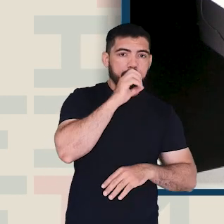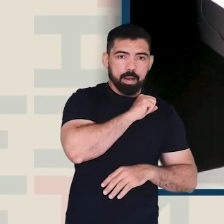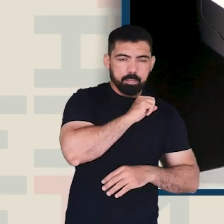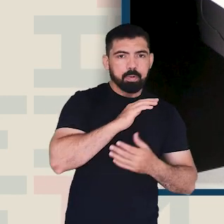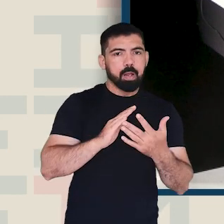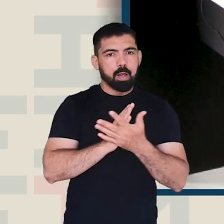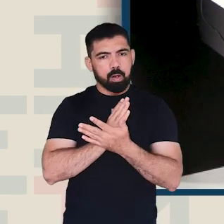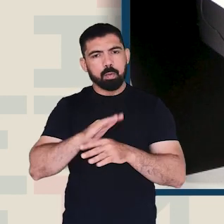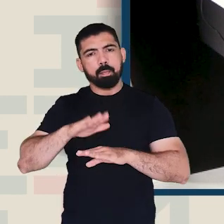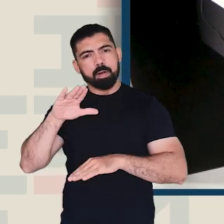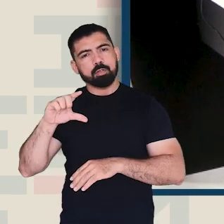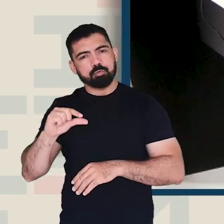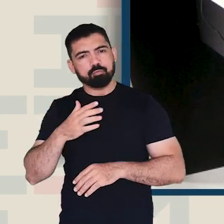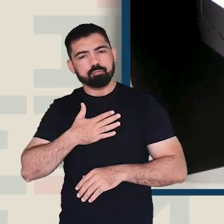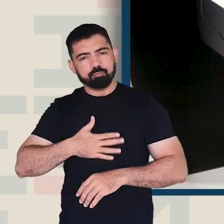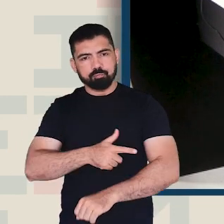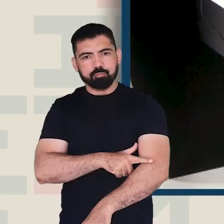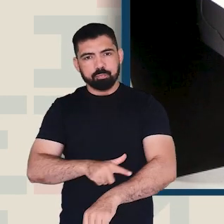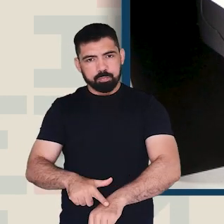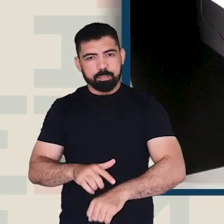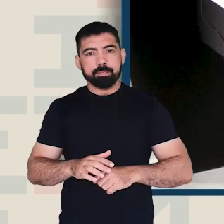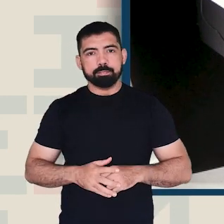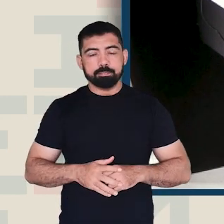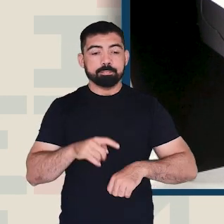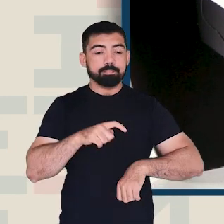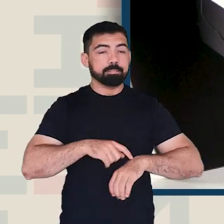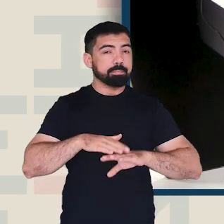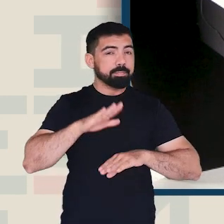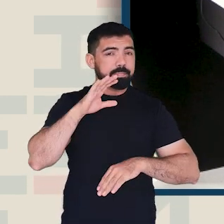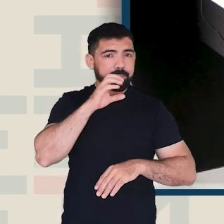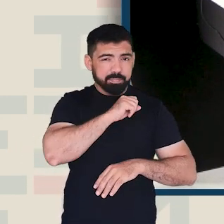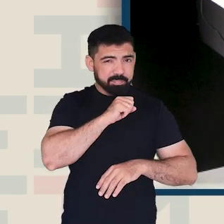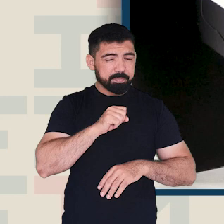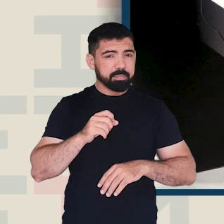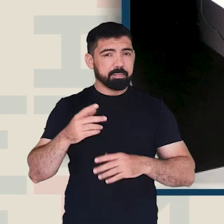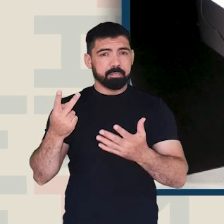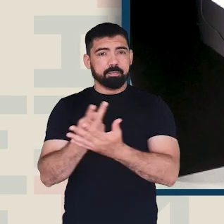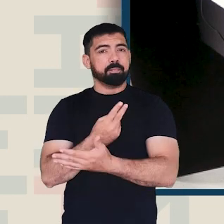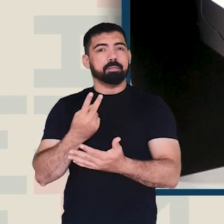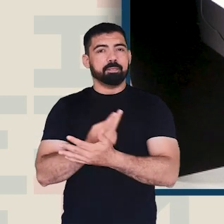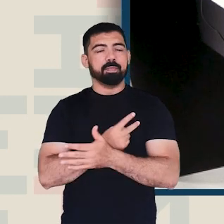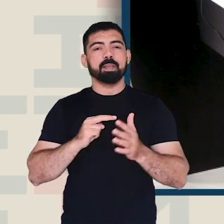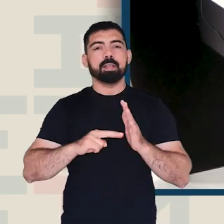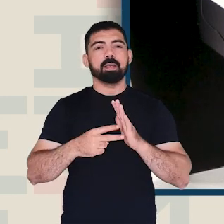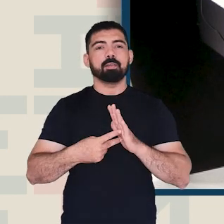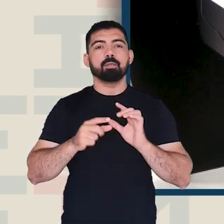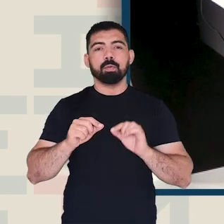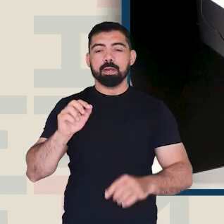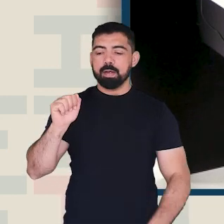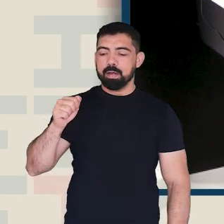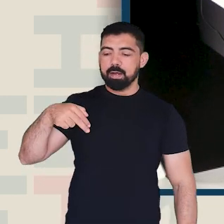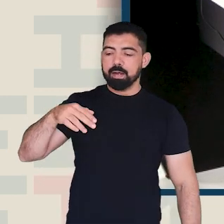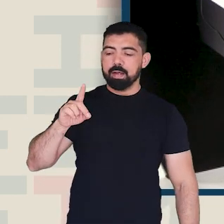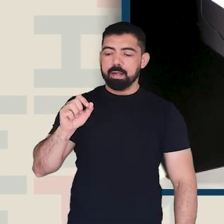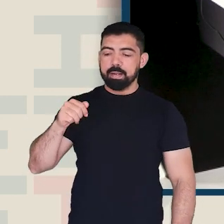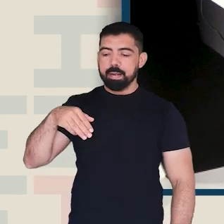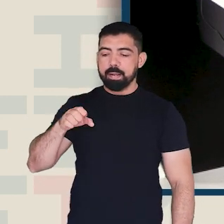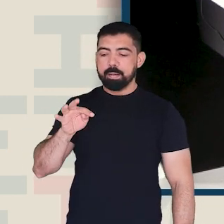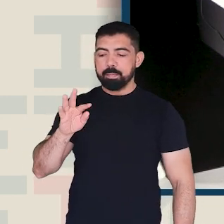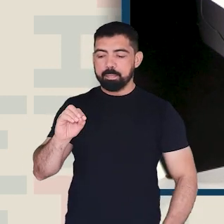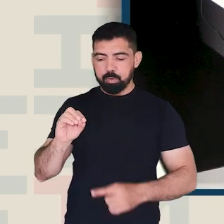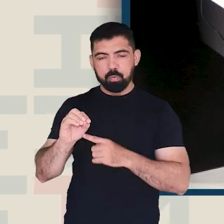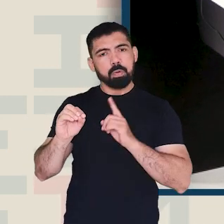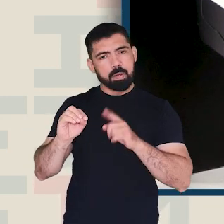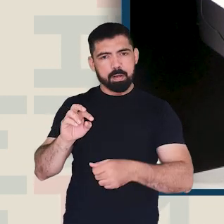gente fala que quando os tempos são mais rápidos, esse termo não está errado, a gente fala que o andamento é mais rápido. Andamento é a